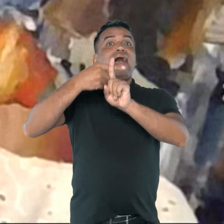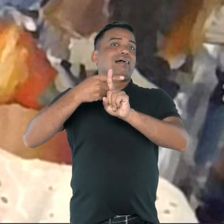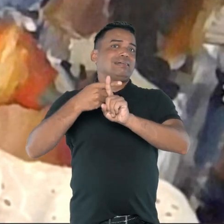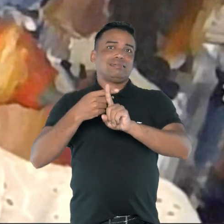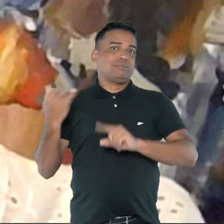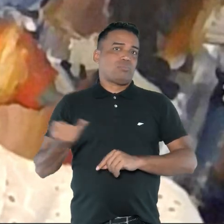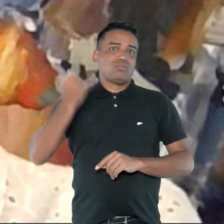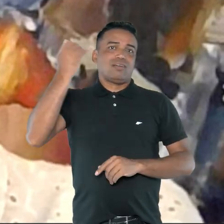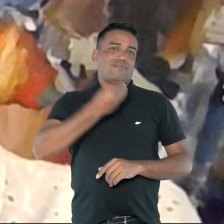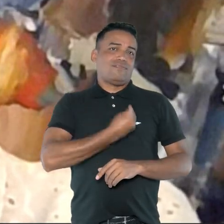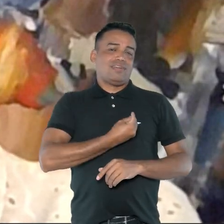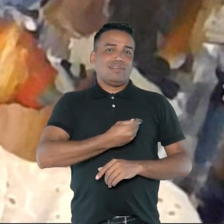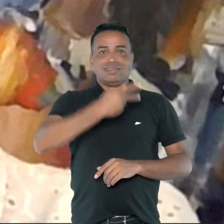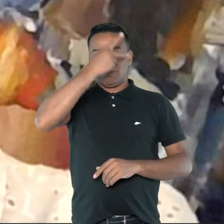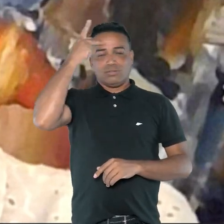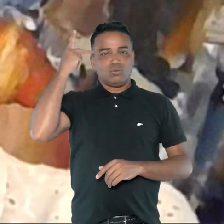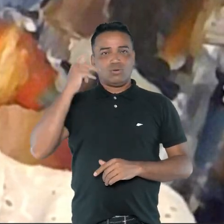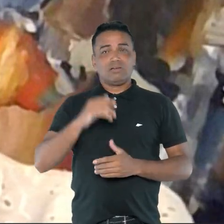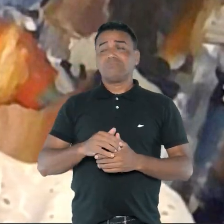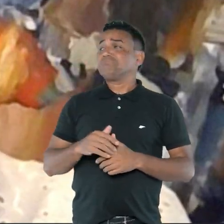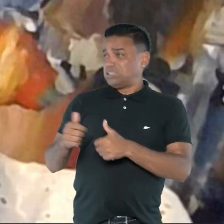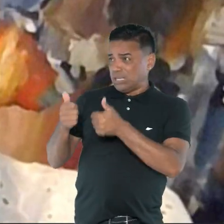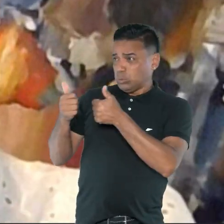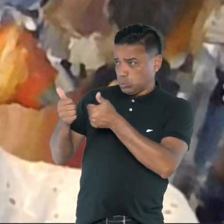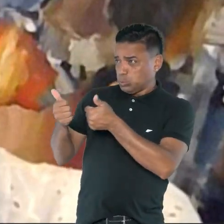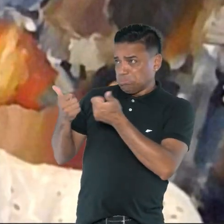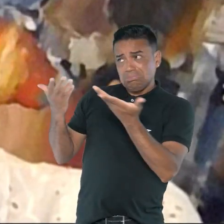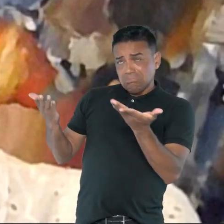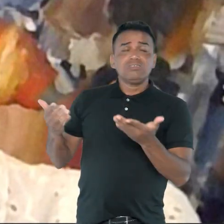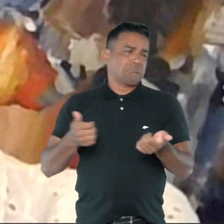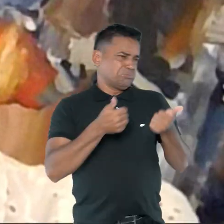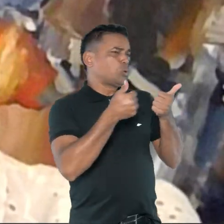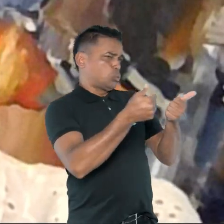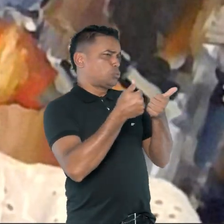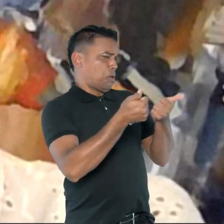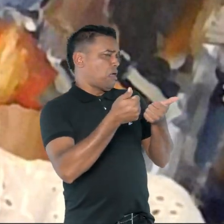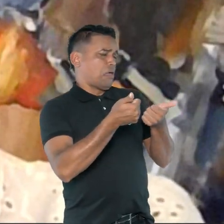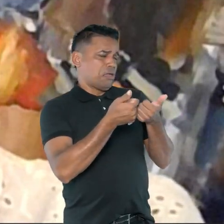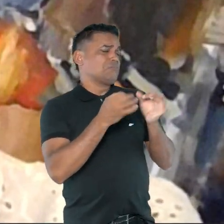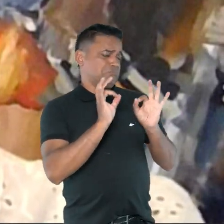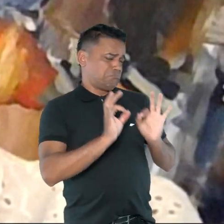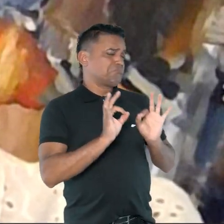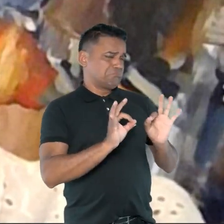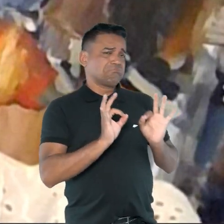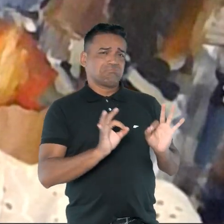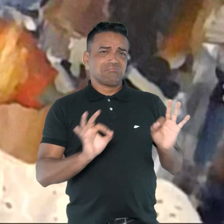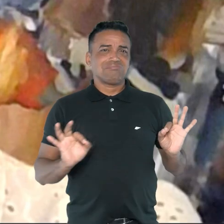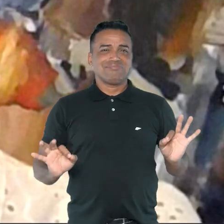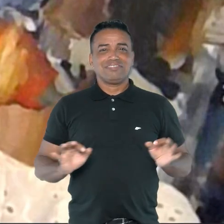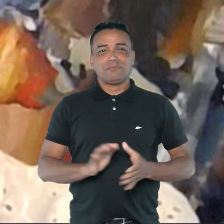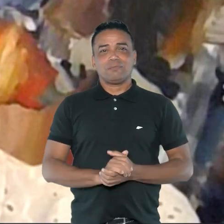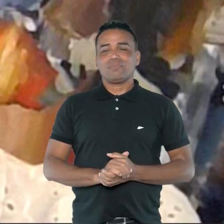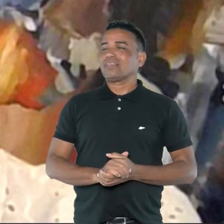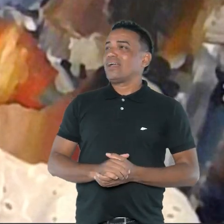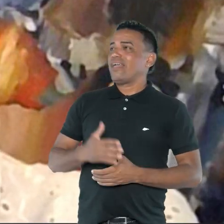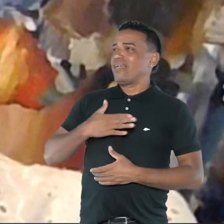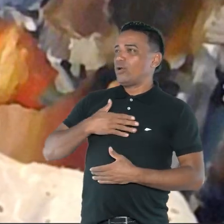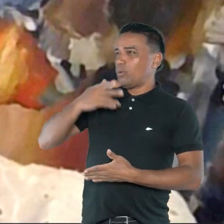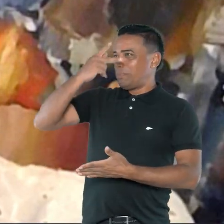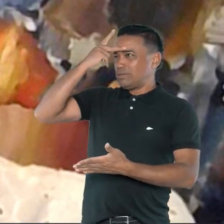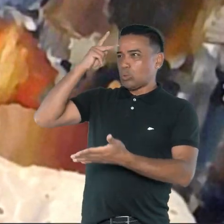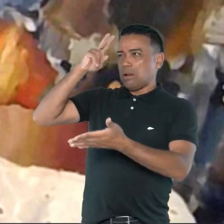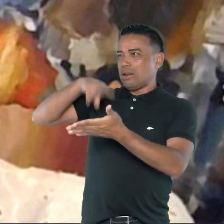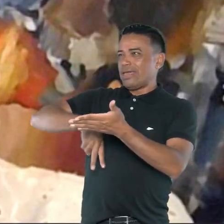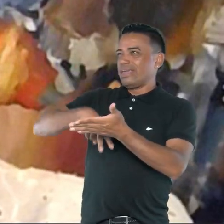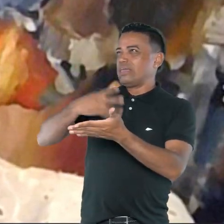mais importante da vida da pessoa e faz E parte. tá tudo bem, né? Tá tudo bem, exatamente. É